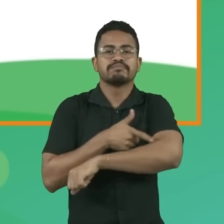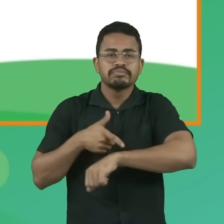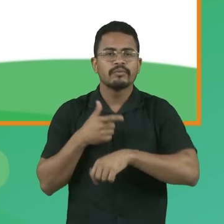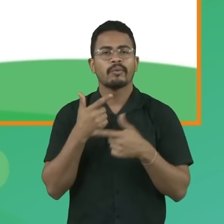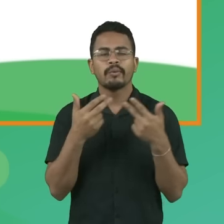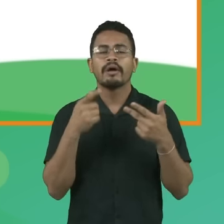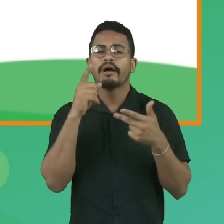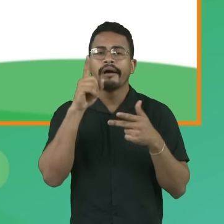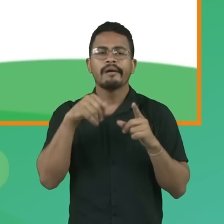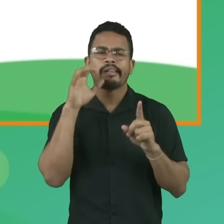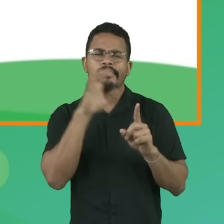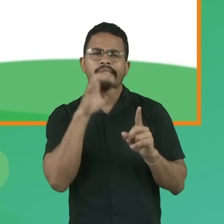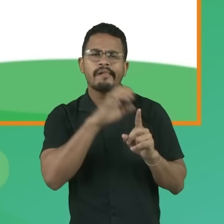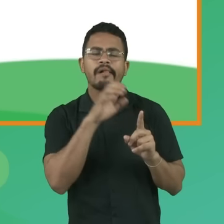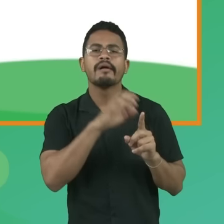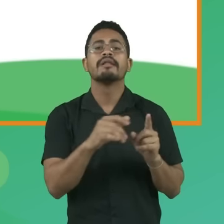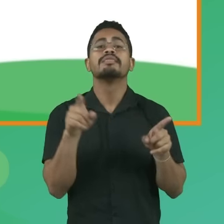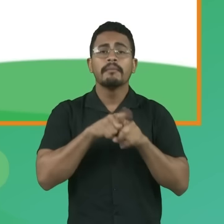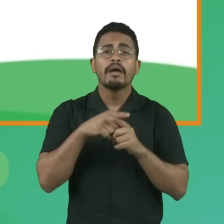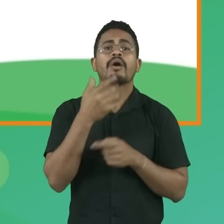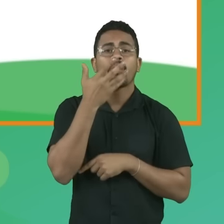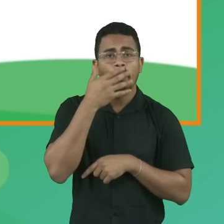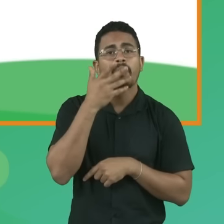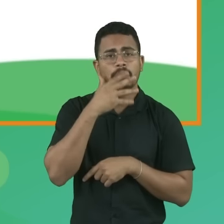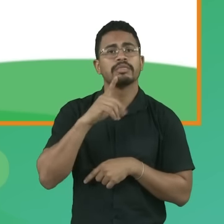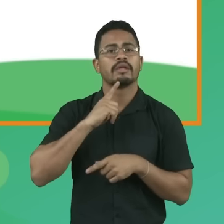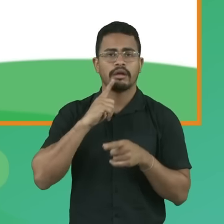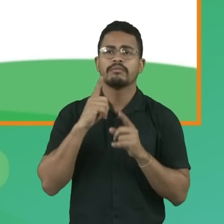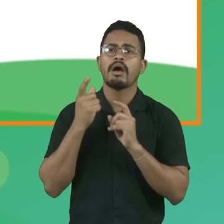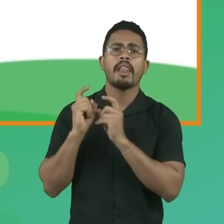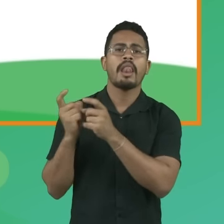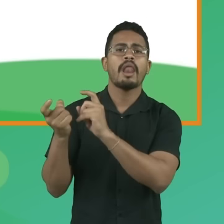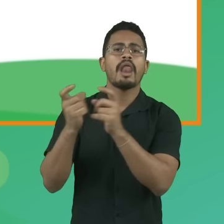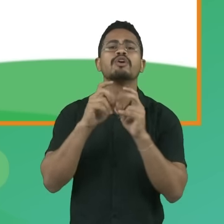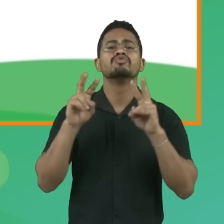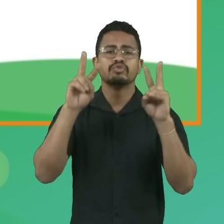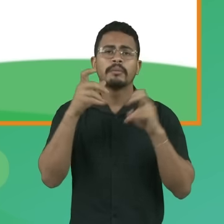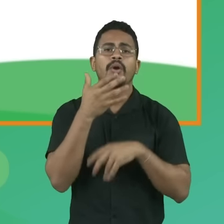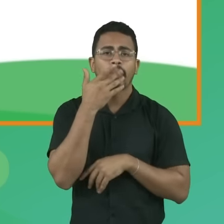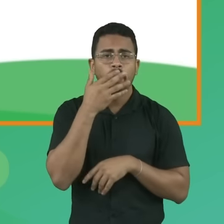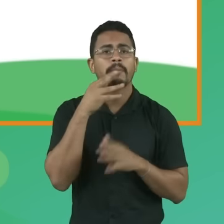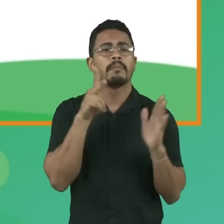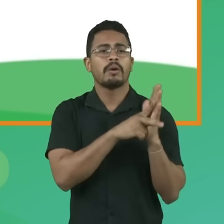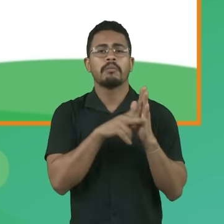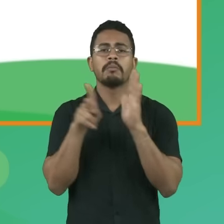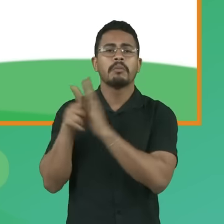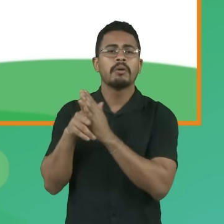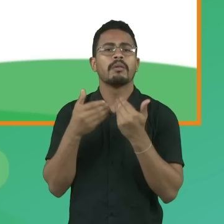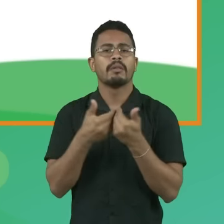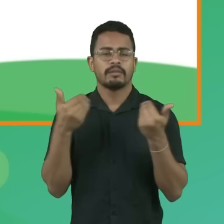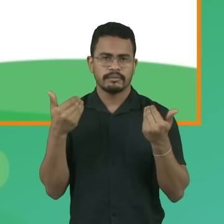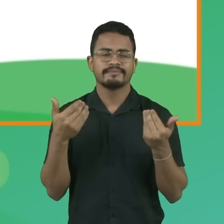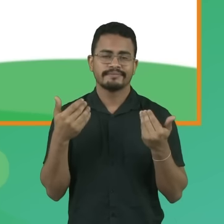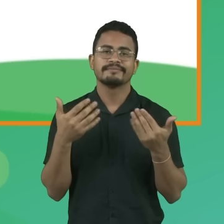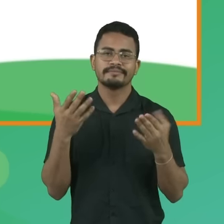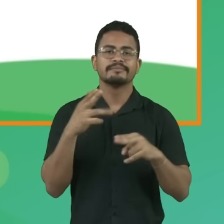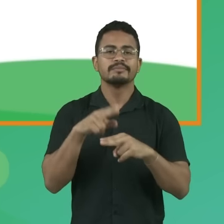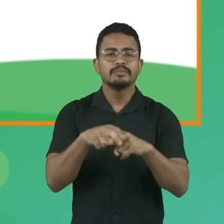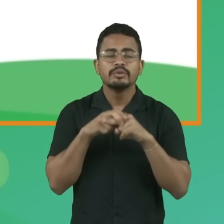que... Até as cores, né? Tem essa discussão das cores também. E tudo isso é colocado ali desde